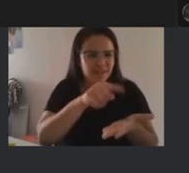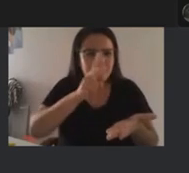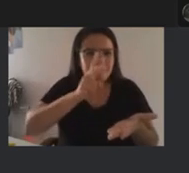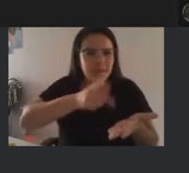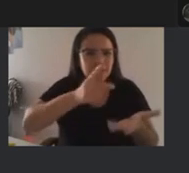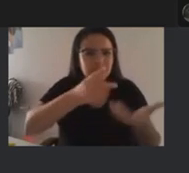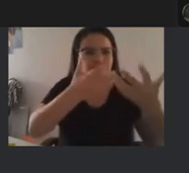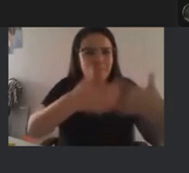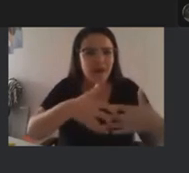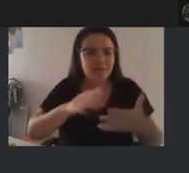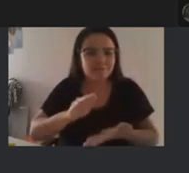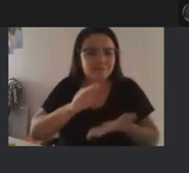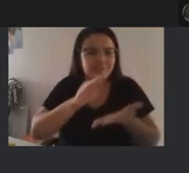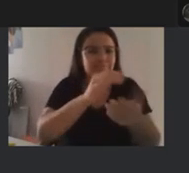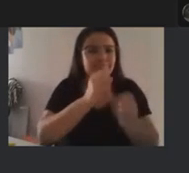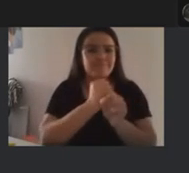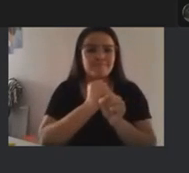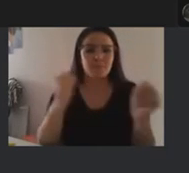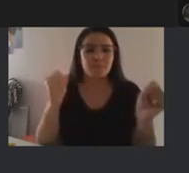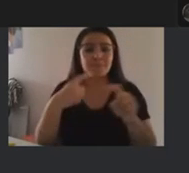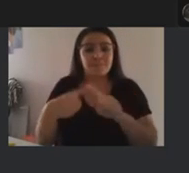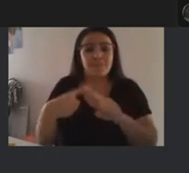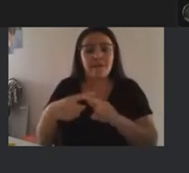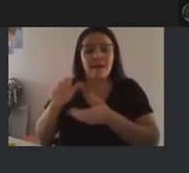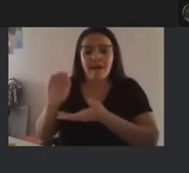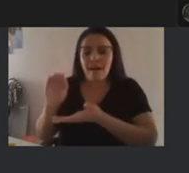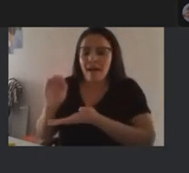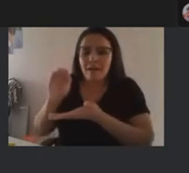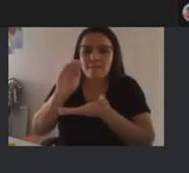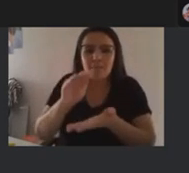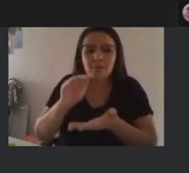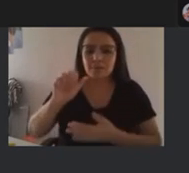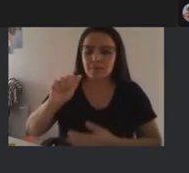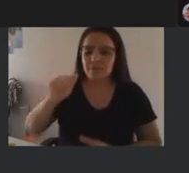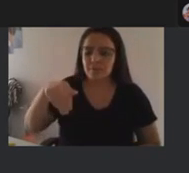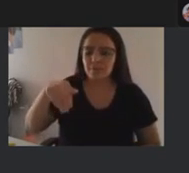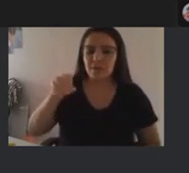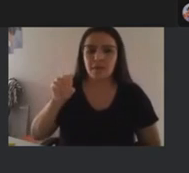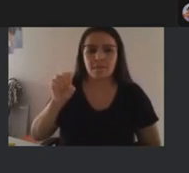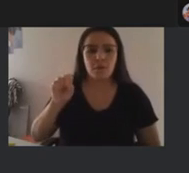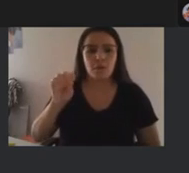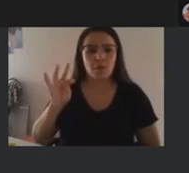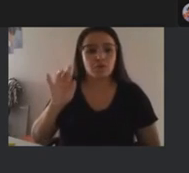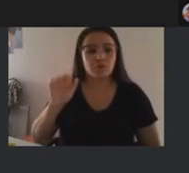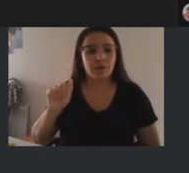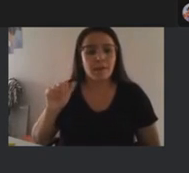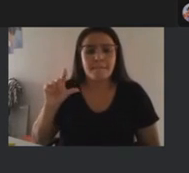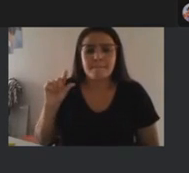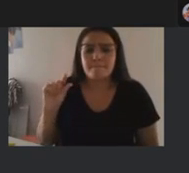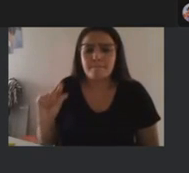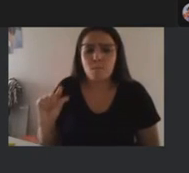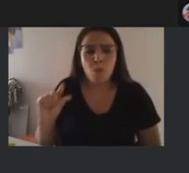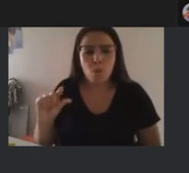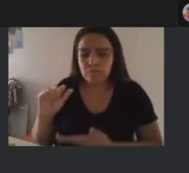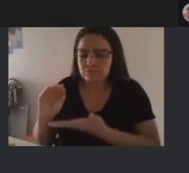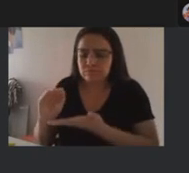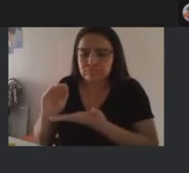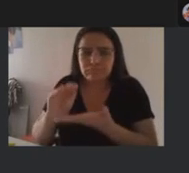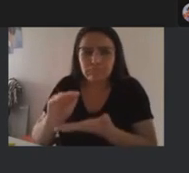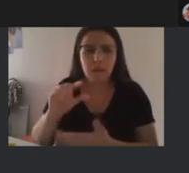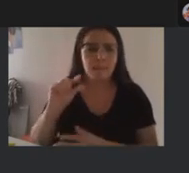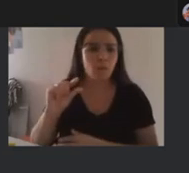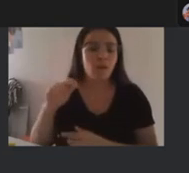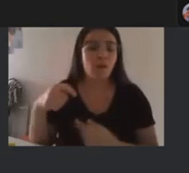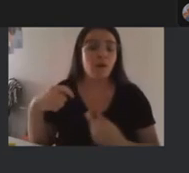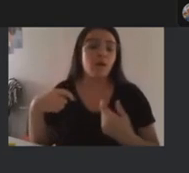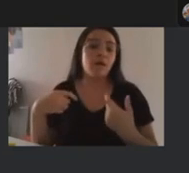essa análise de mercúrio. Então, precisa ser uma técnica extremamente sensível para conseguir fazer